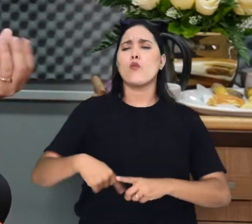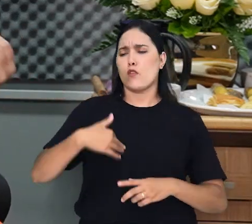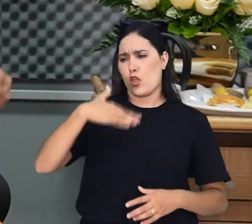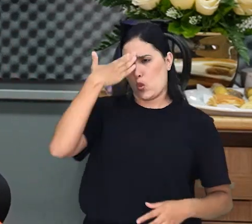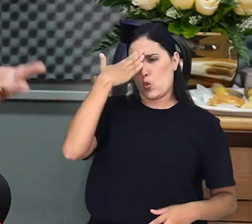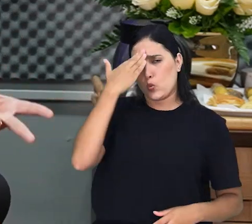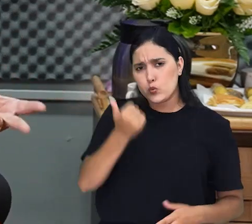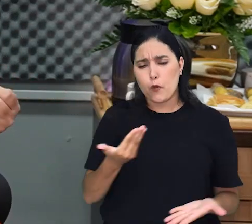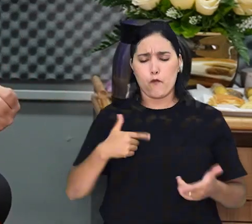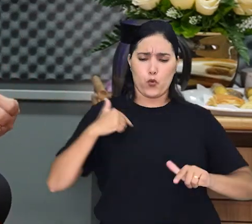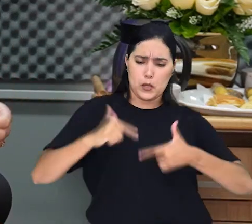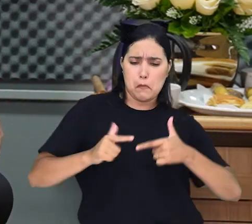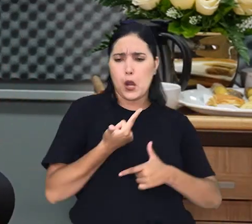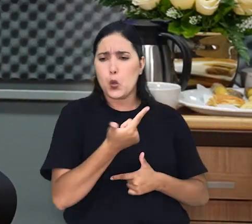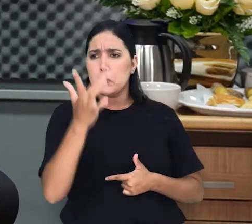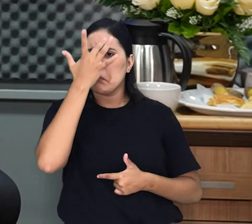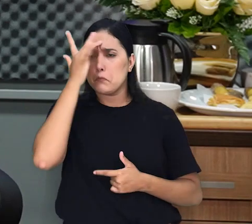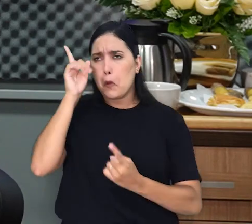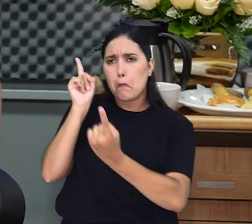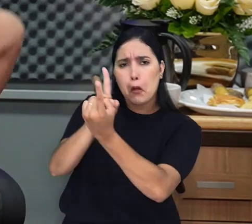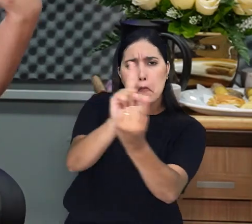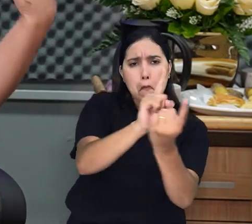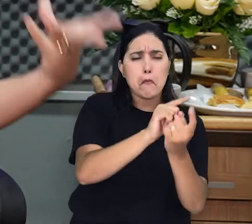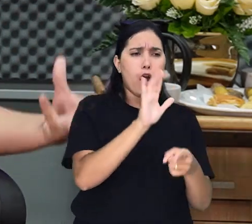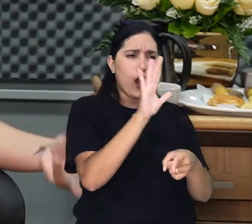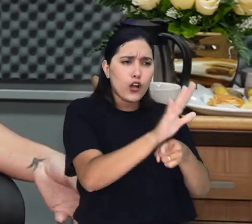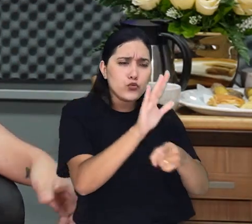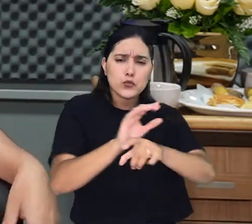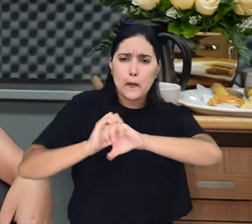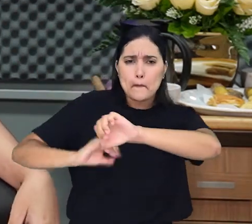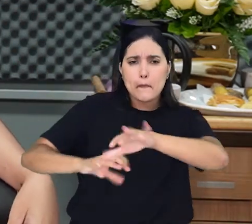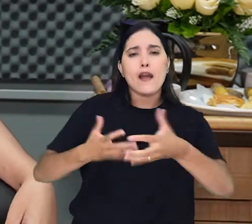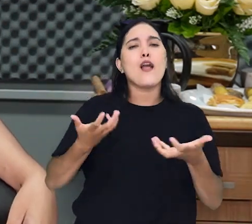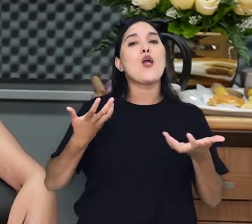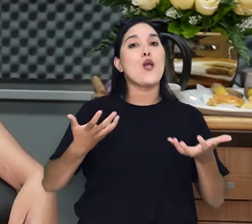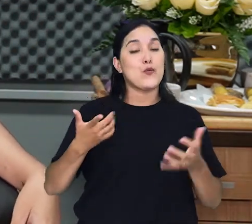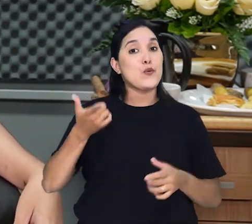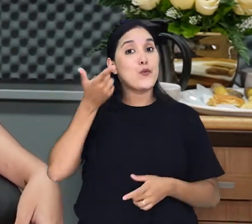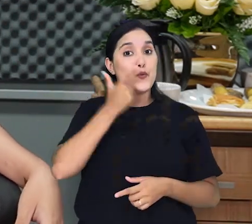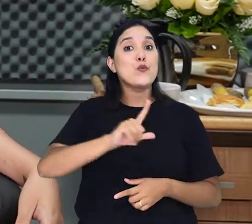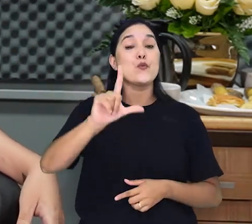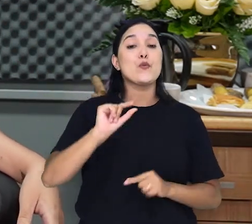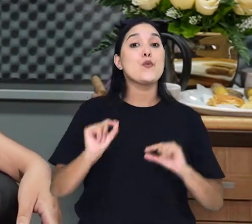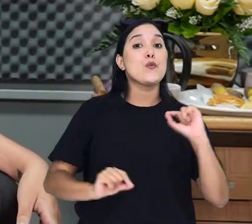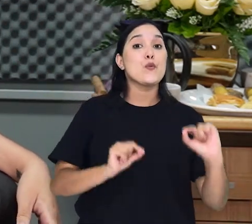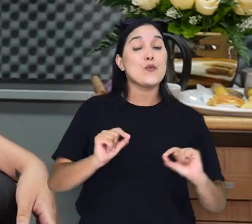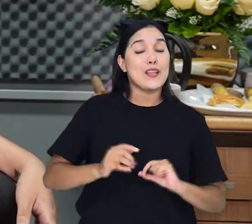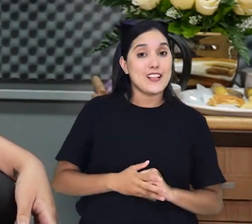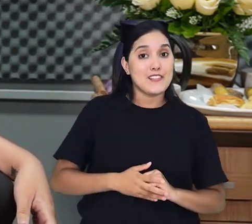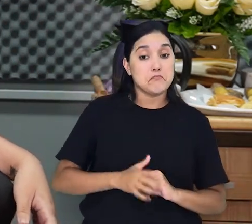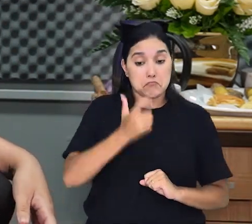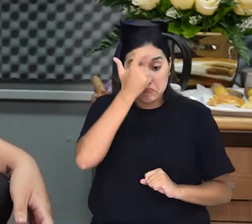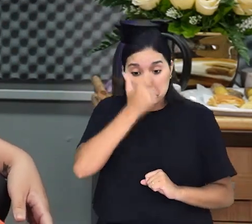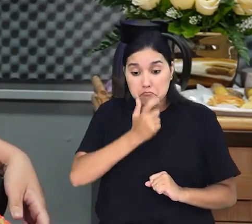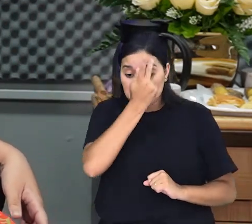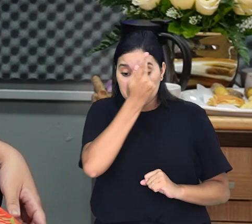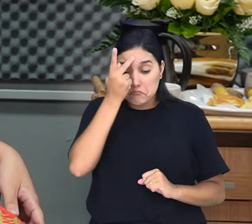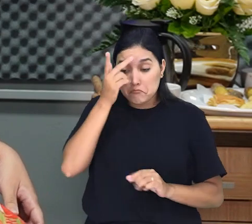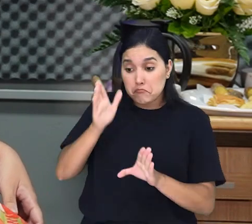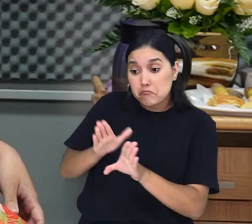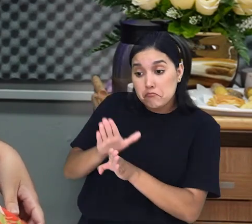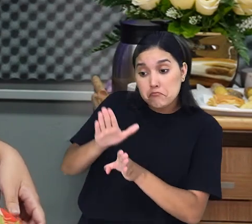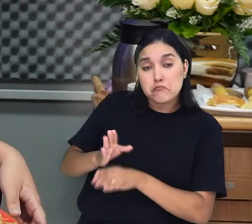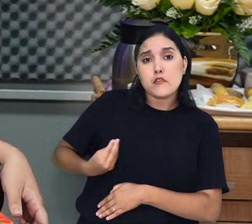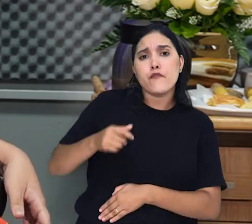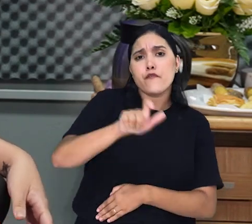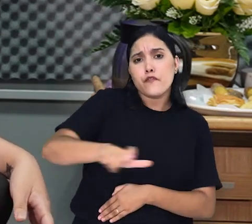Aí eu dizia, não, agora que eu quero mais. Despertou mais ainda. Digo, agora eu quero mais, eu quero aprender, eu quero me formar